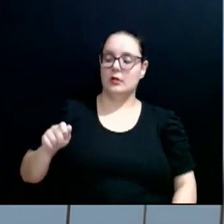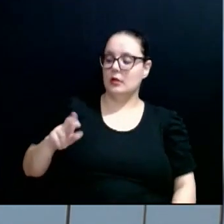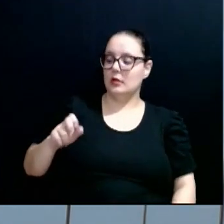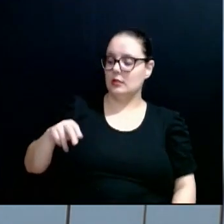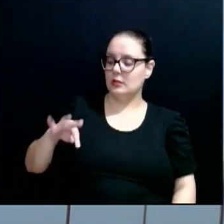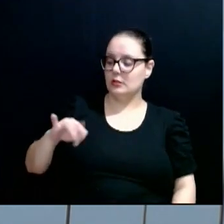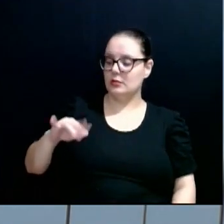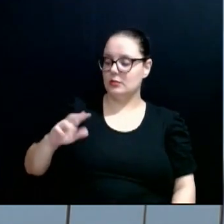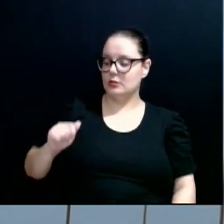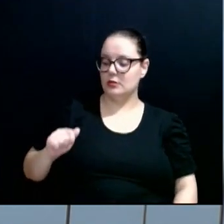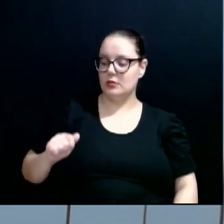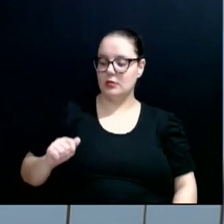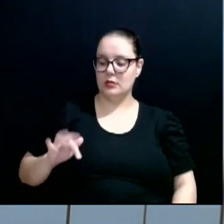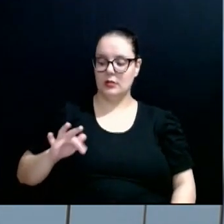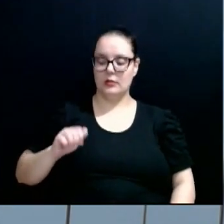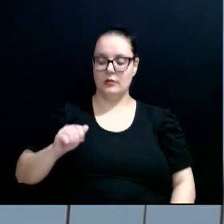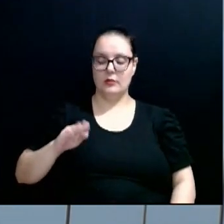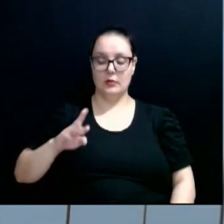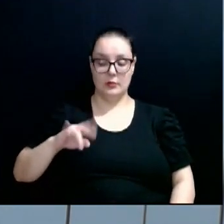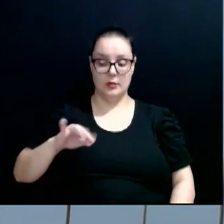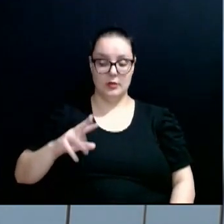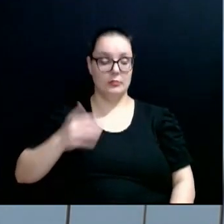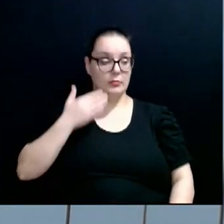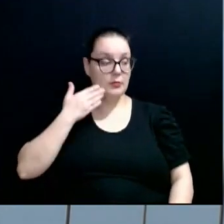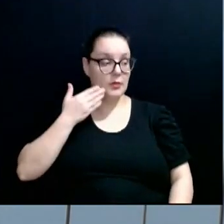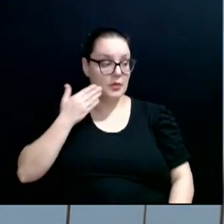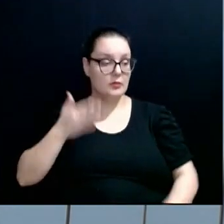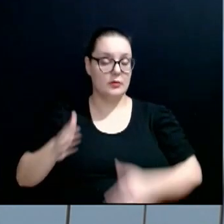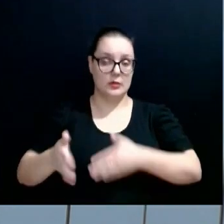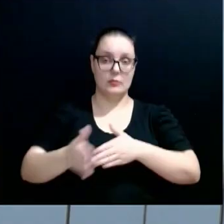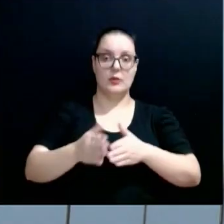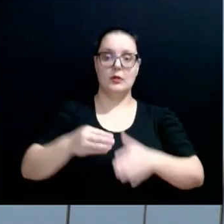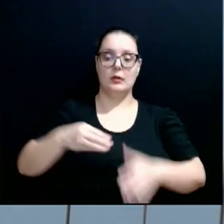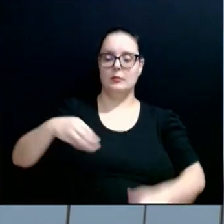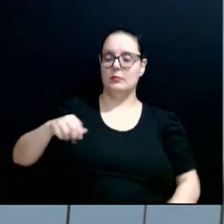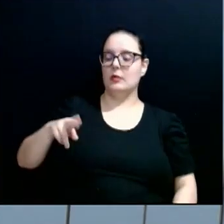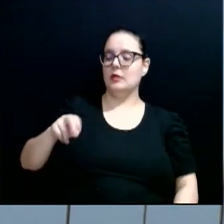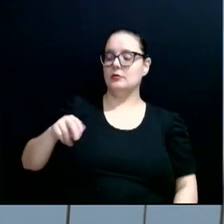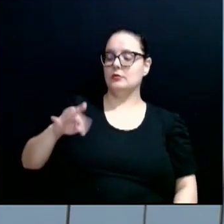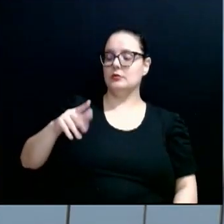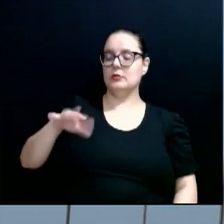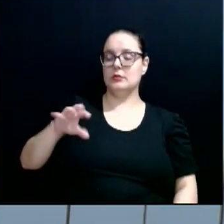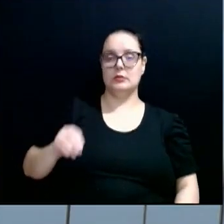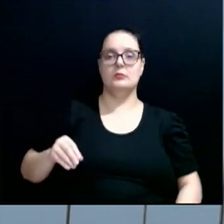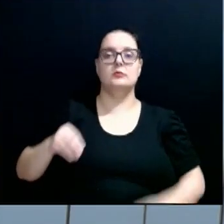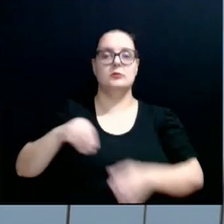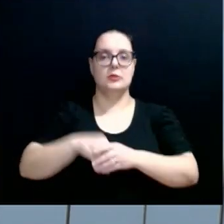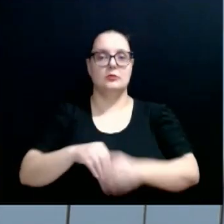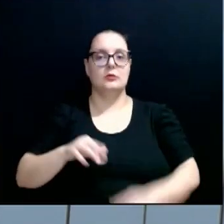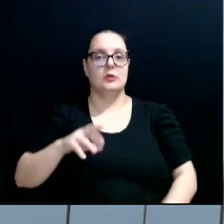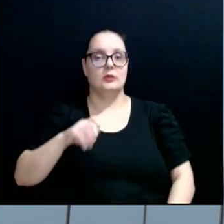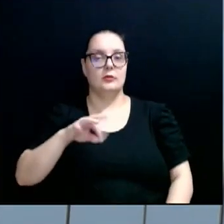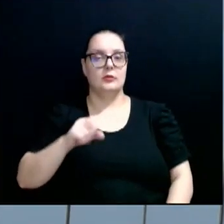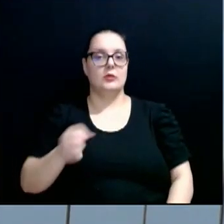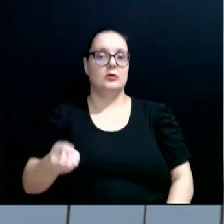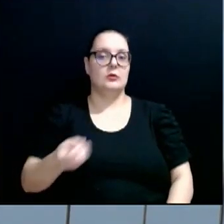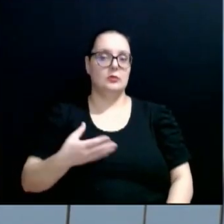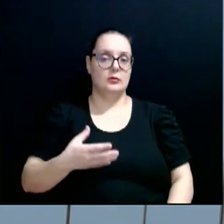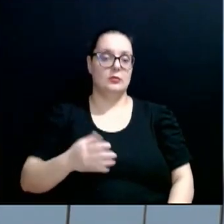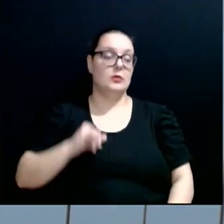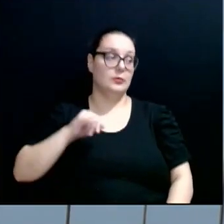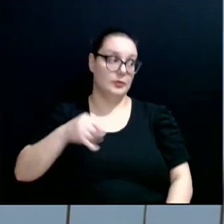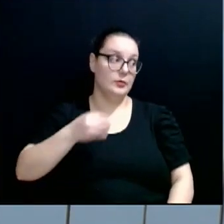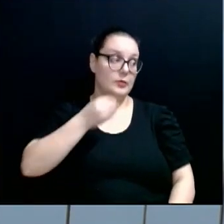você conduzir as manutenções dessa frota nova. E também, presidente, já também deixando aqui, a gente vê